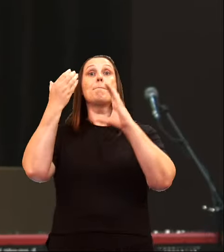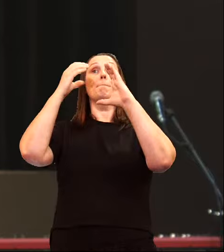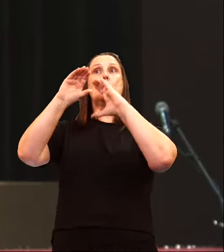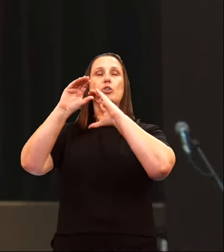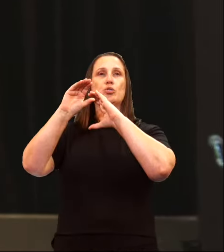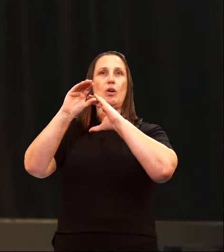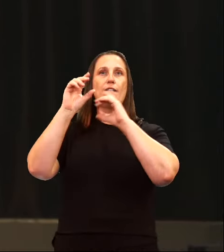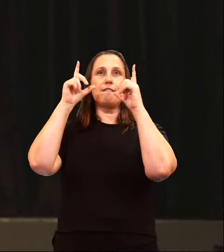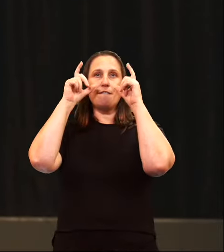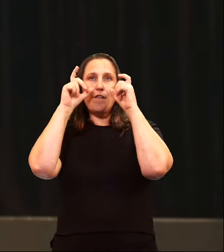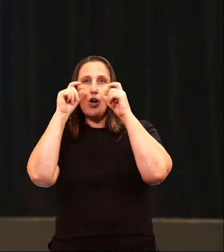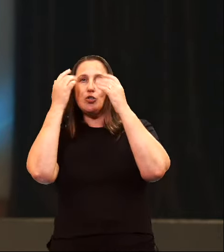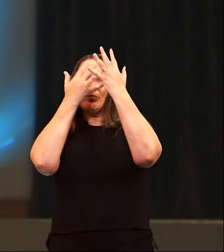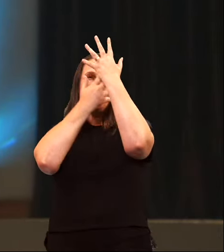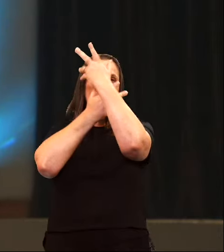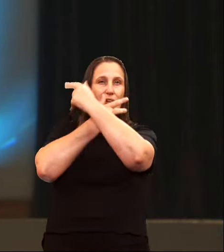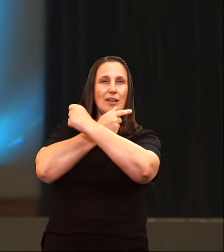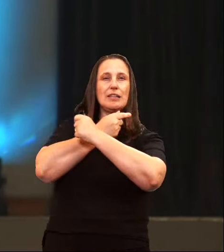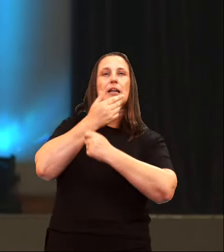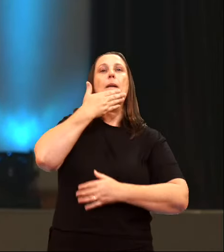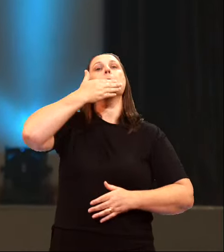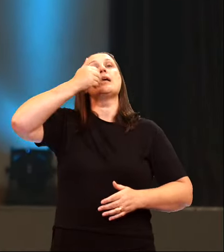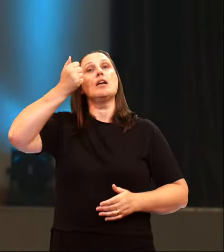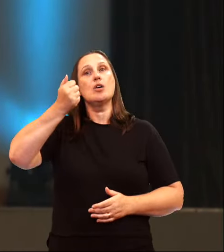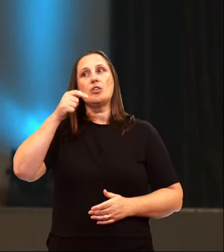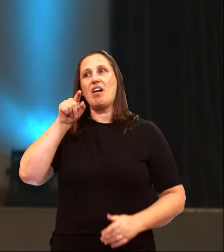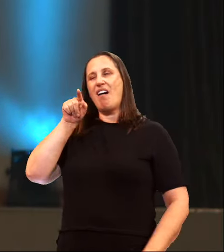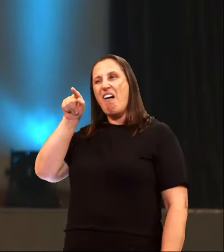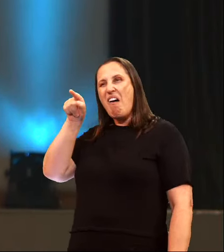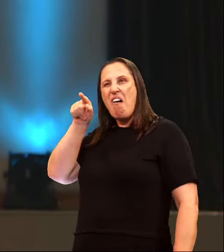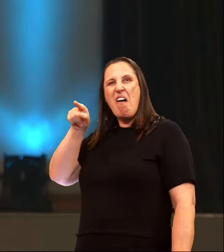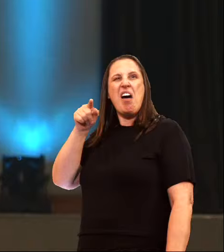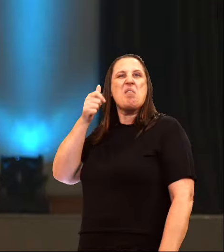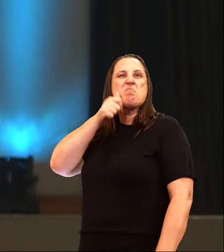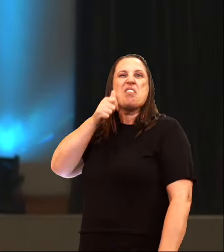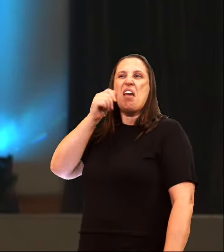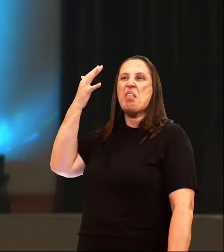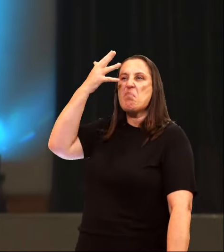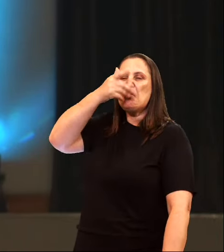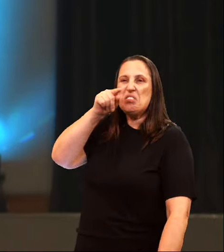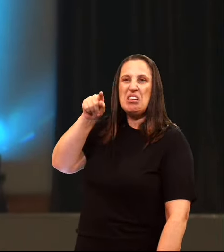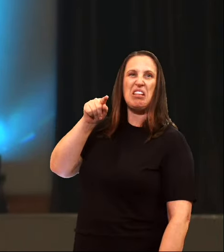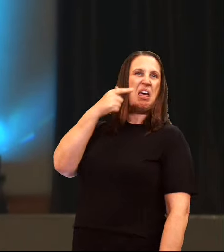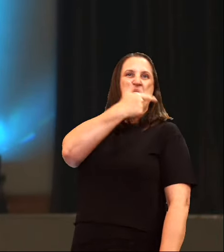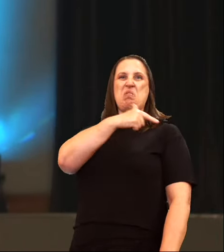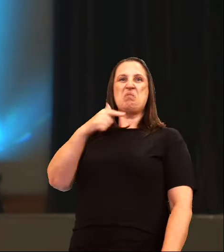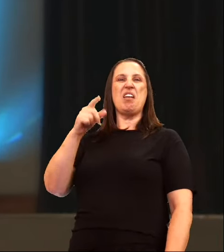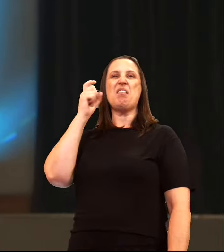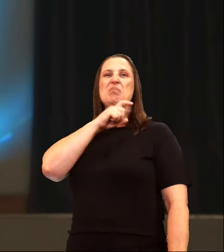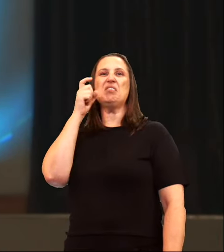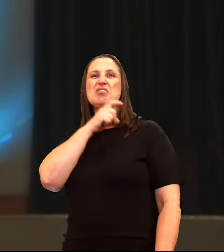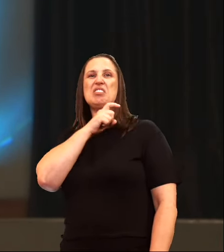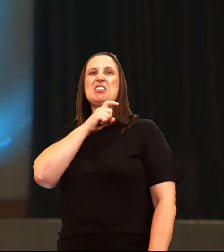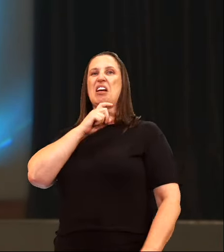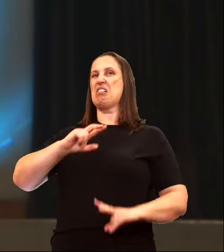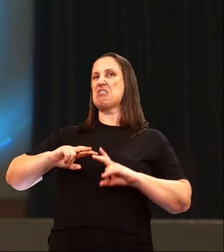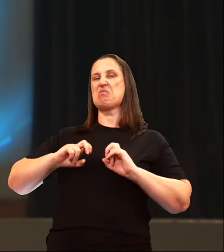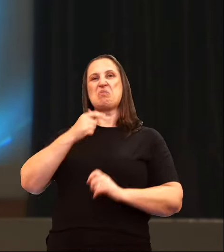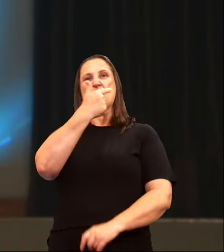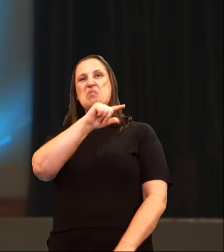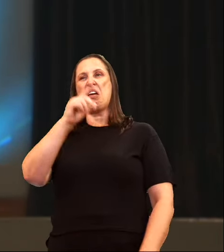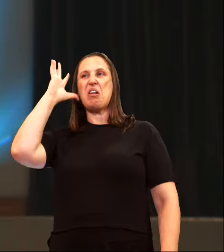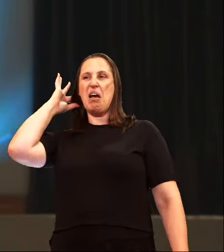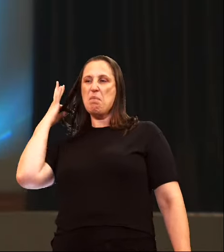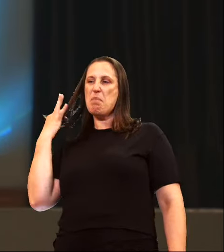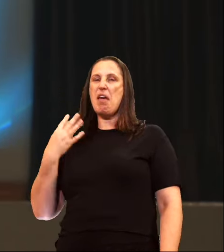infeliz entra lá e começa a falar: olha, ela está bonita demais para ter câncer. Quem tem câncer terminal não tem cabelo desse